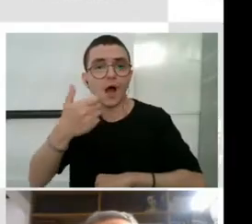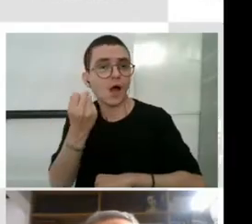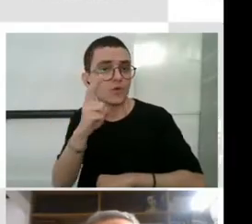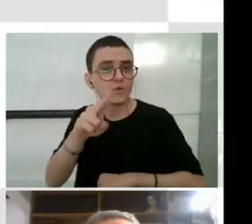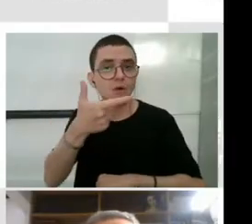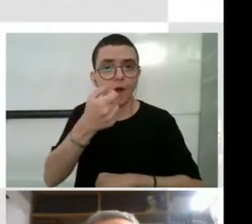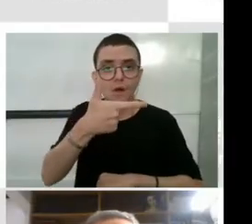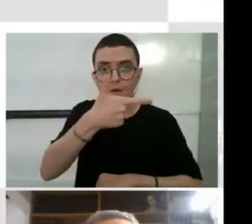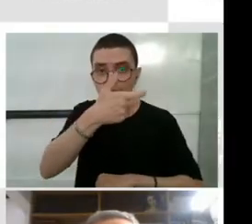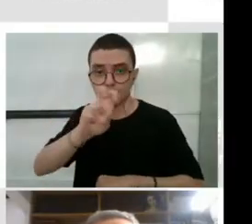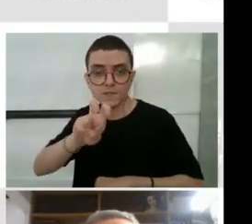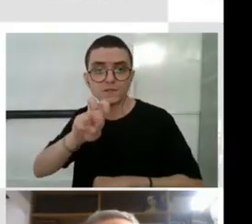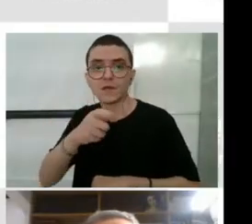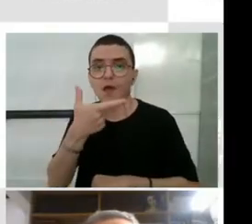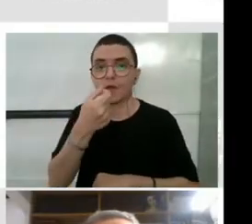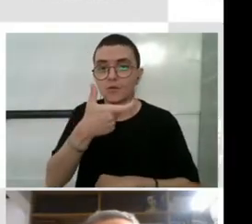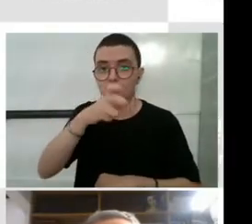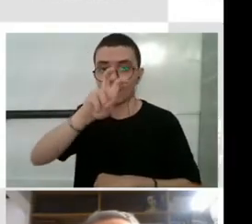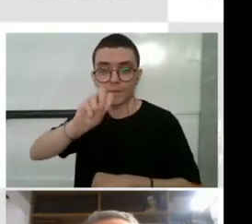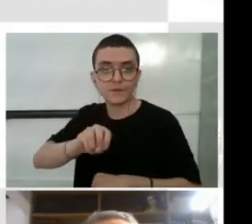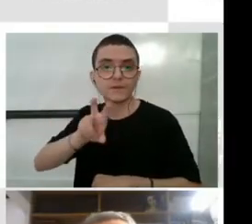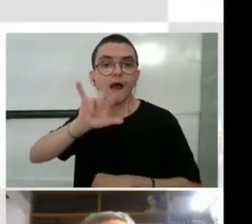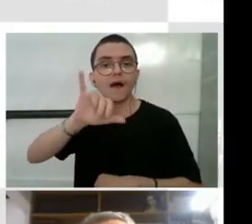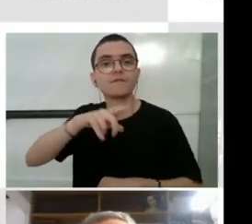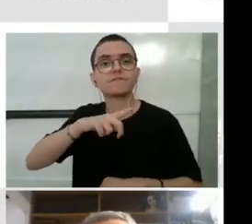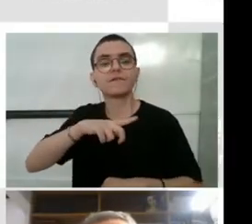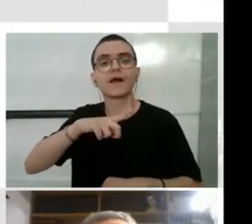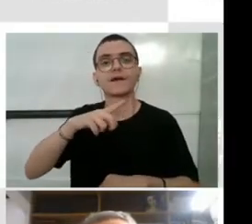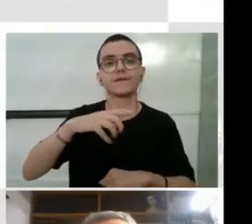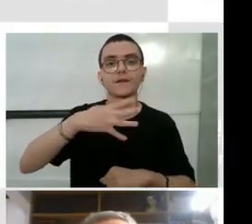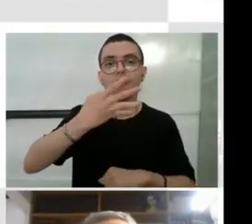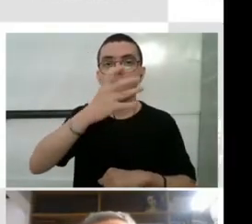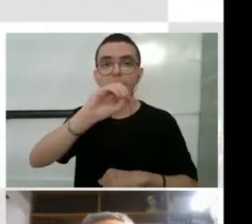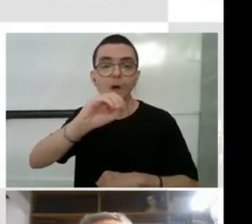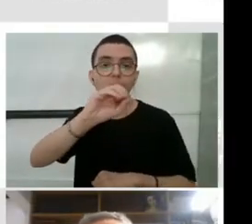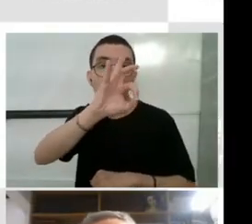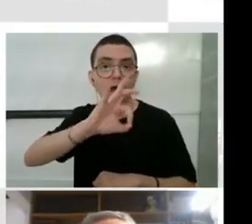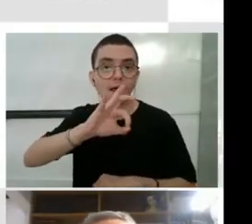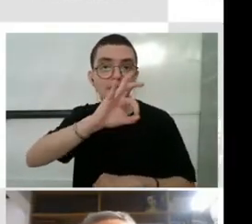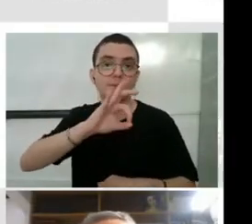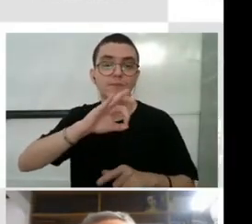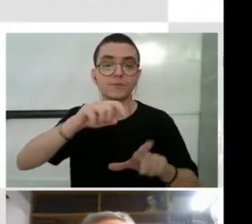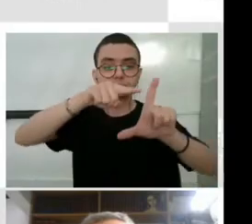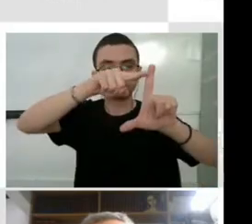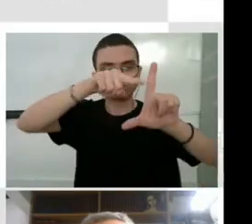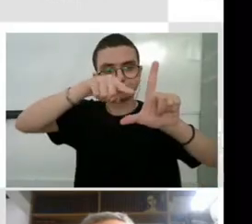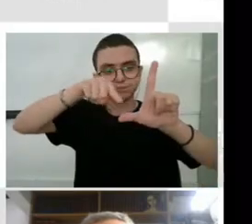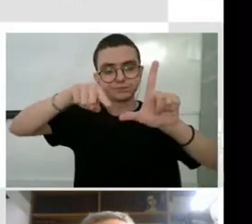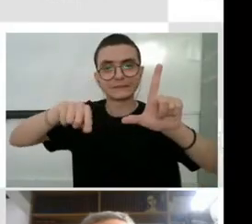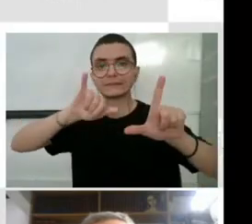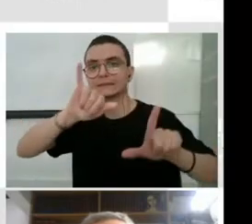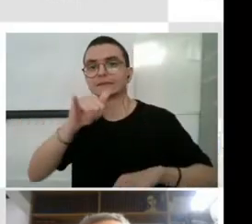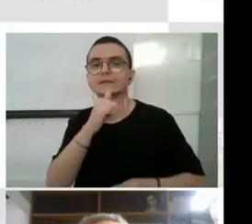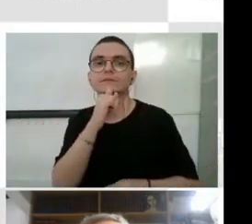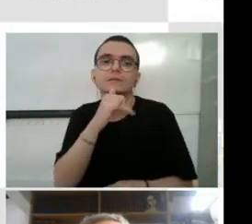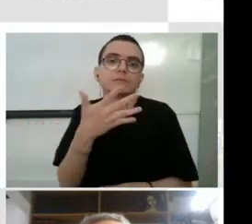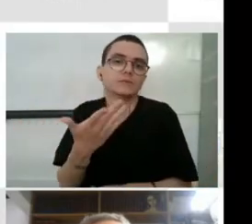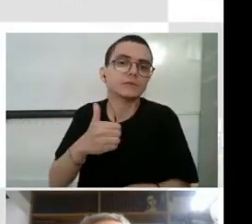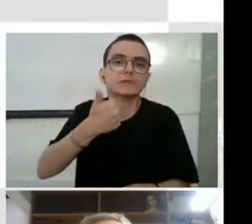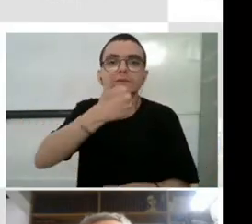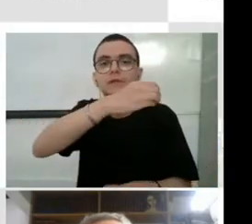em 2050 40 pontos percentuais a menos. Digamos, se houvesse 100 milhões de toneladas, né, nós